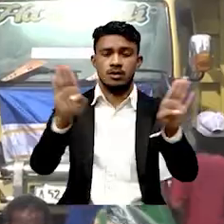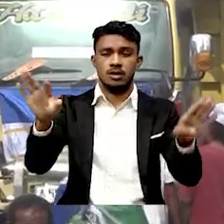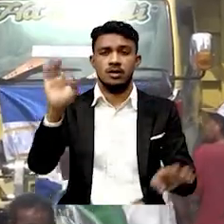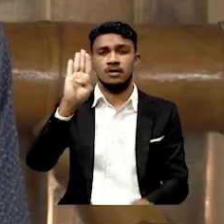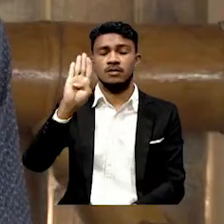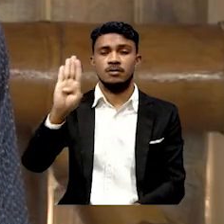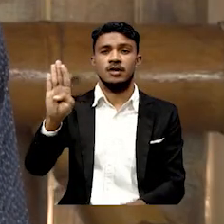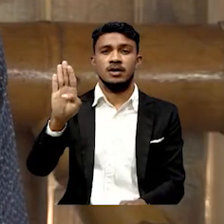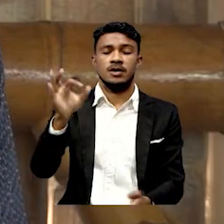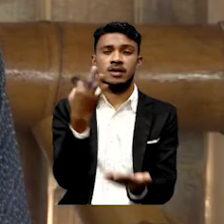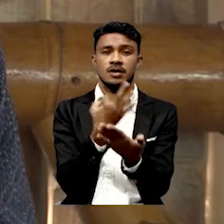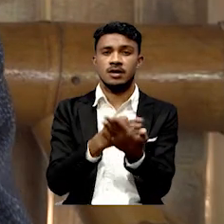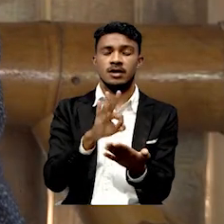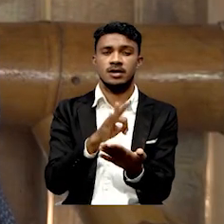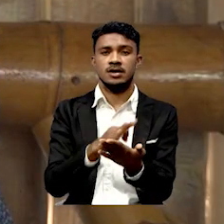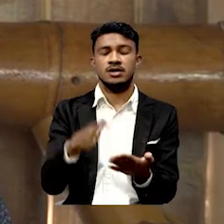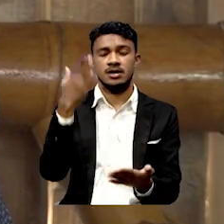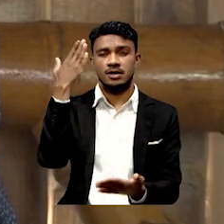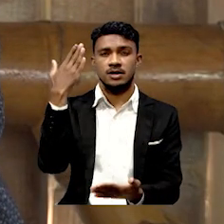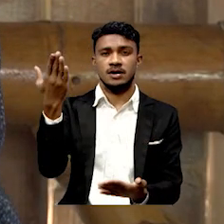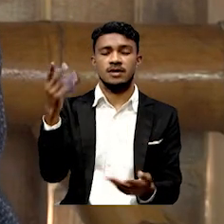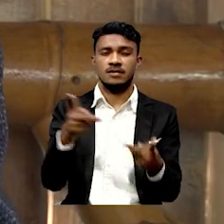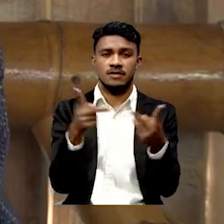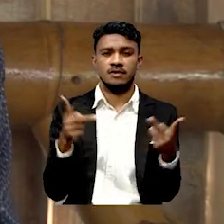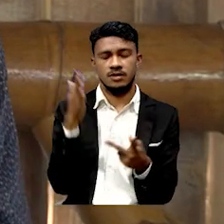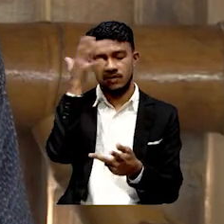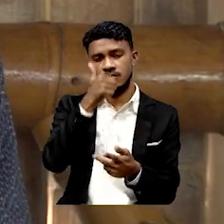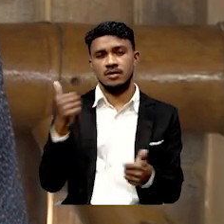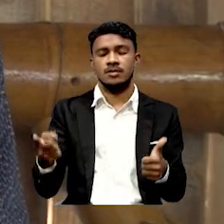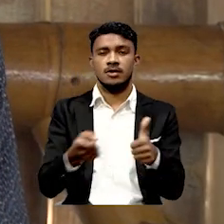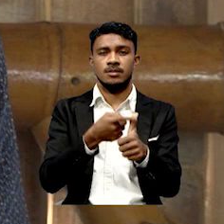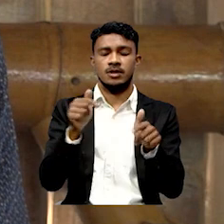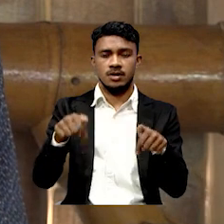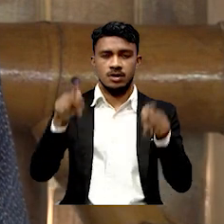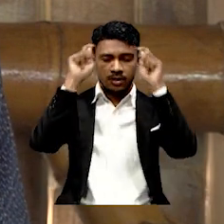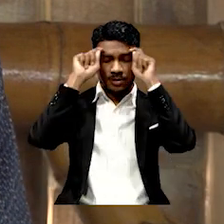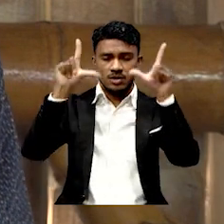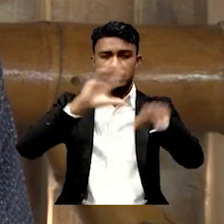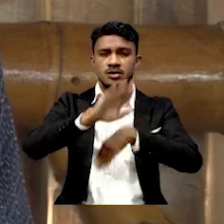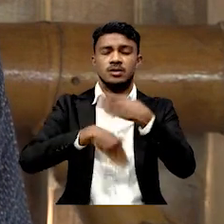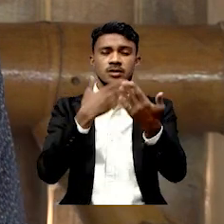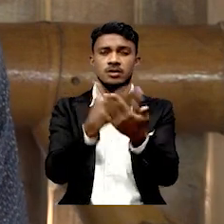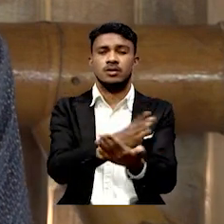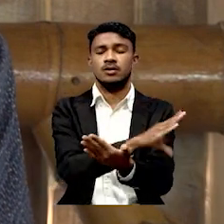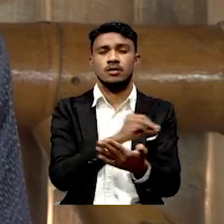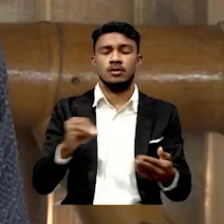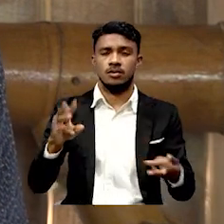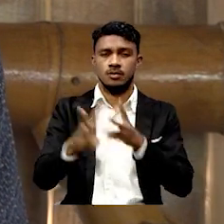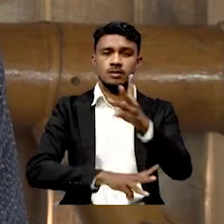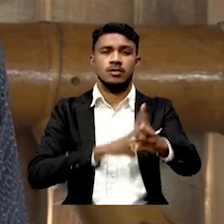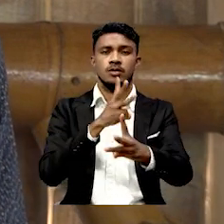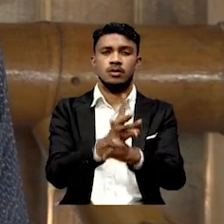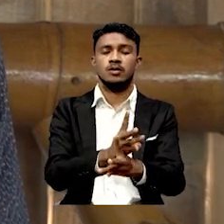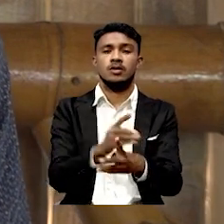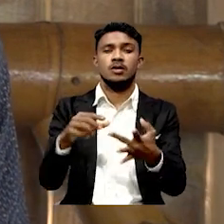e a jardim. Então, ulo quando a presidência, primeira vez, e Timor-Leste toma, e a mundo.